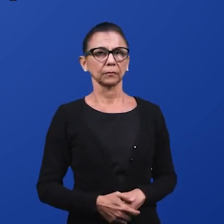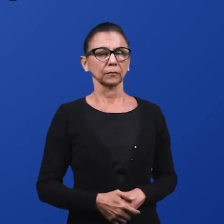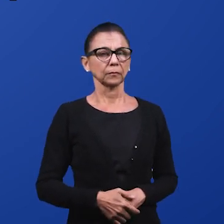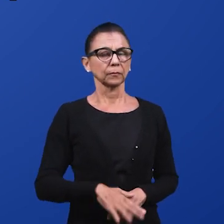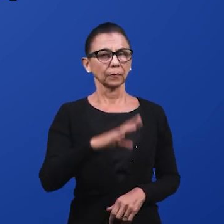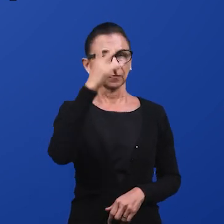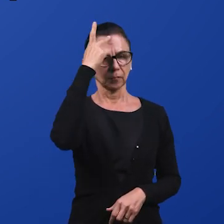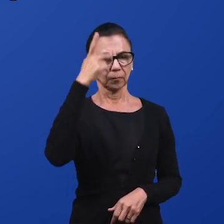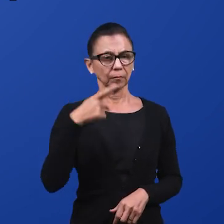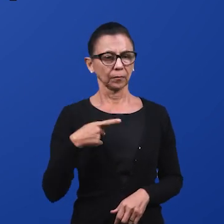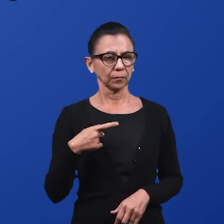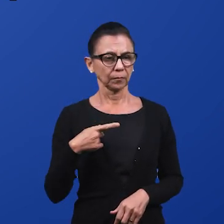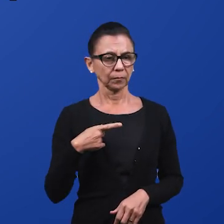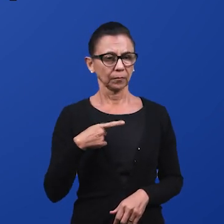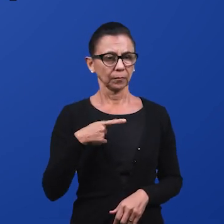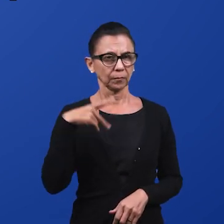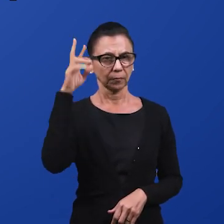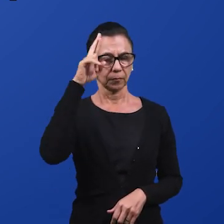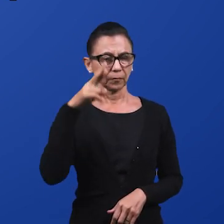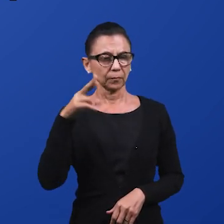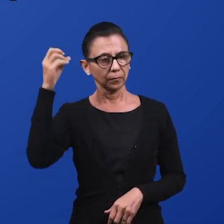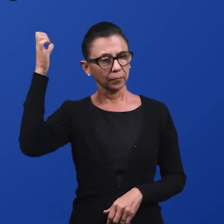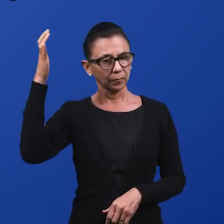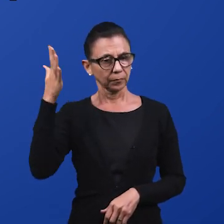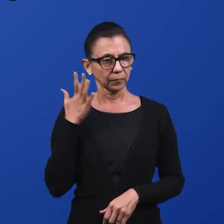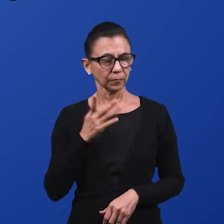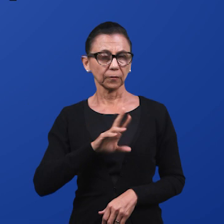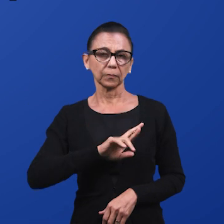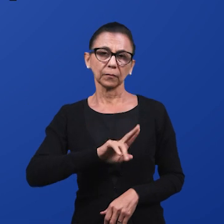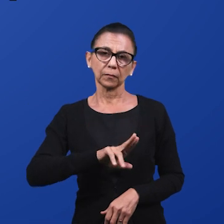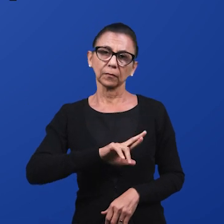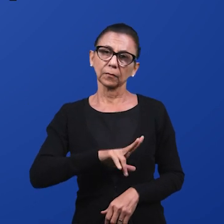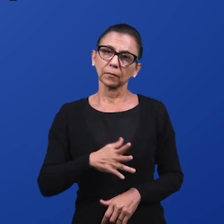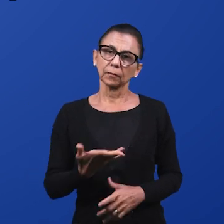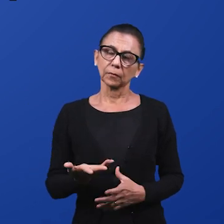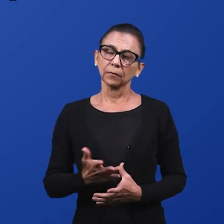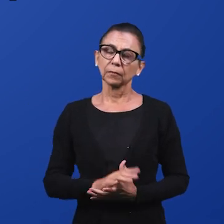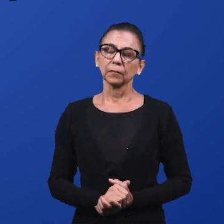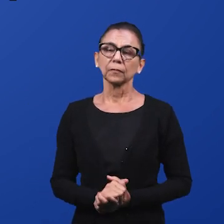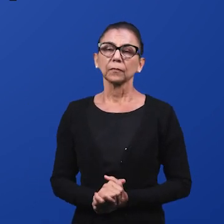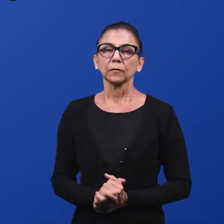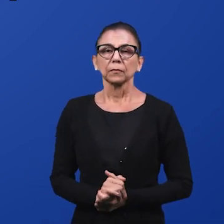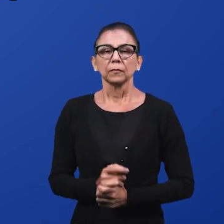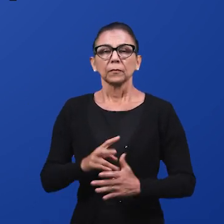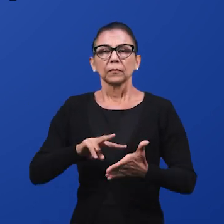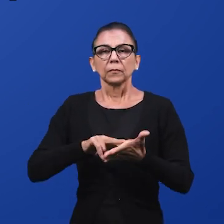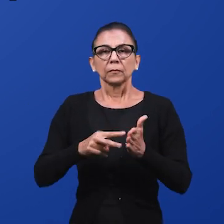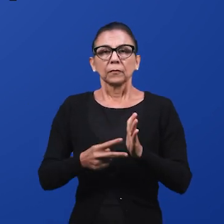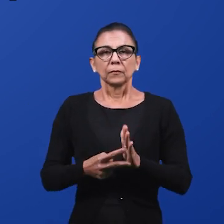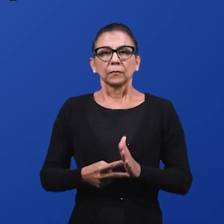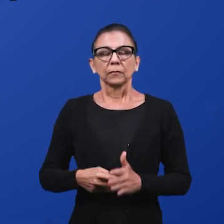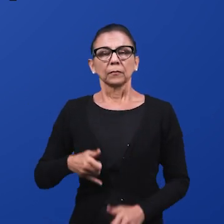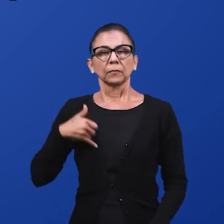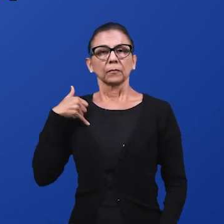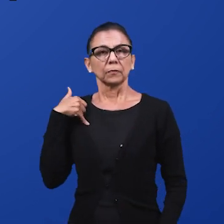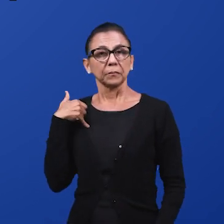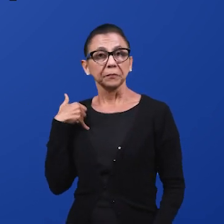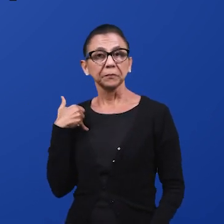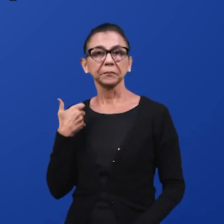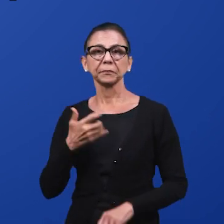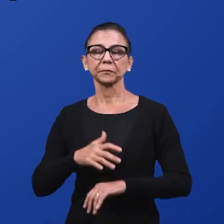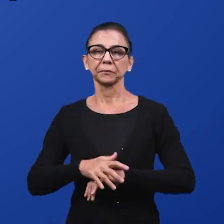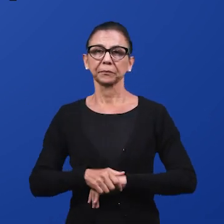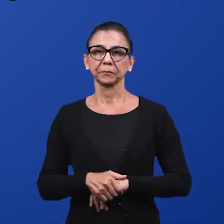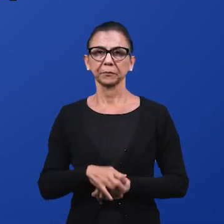revelou, mas o Pai que está no céu. Então, mostrando a carne, a sua razão, o seu conhecimento, o seu ego, aquilo que vem